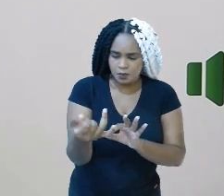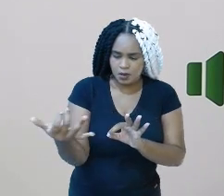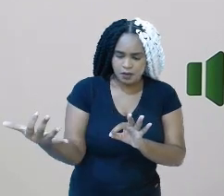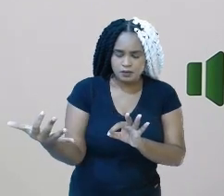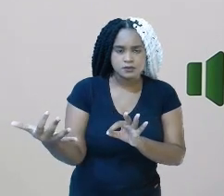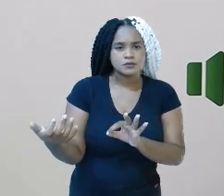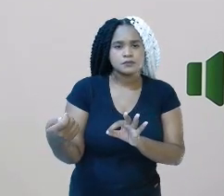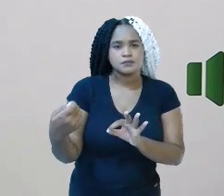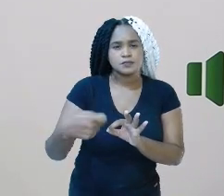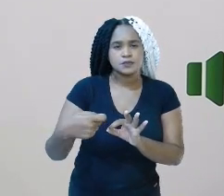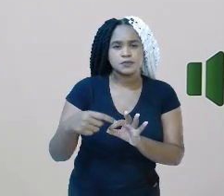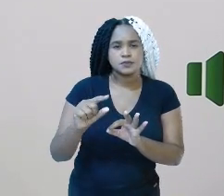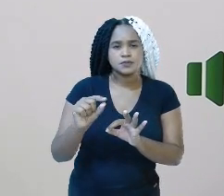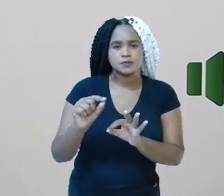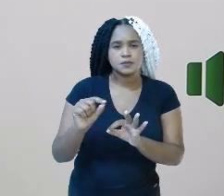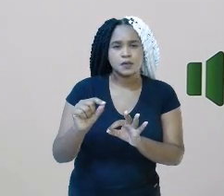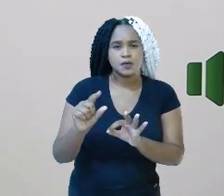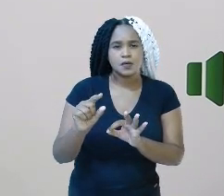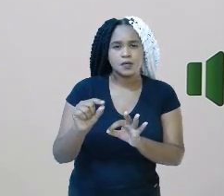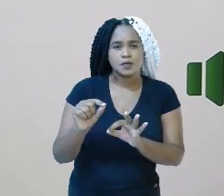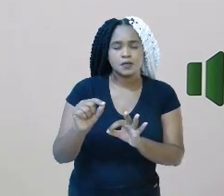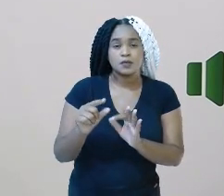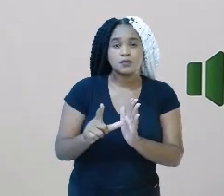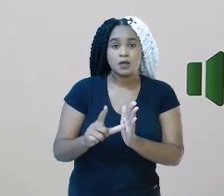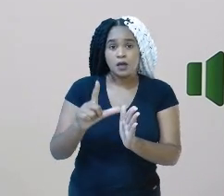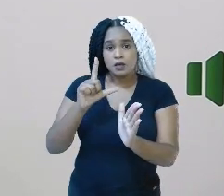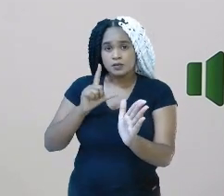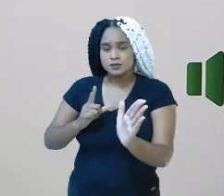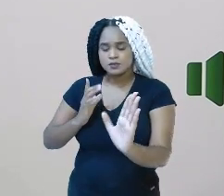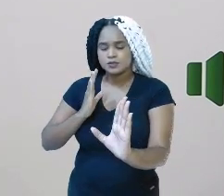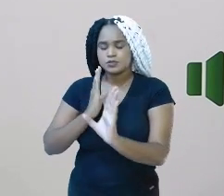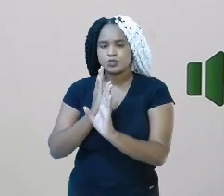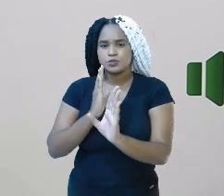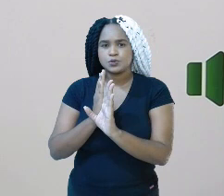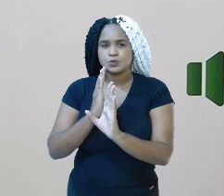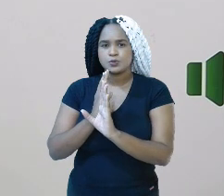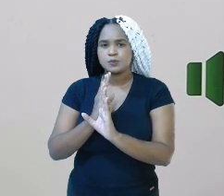eu preciso, primeiramente, descobrir o que é.